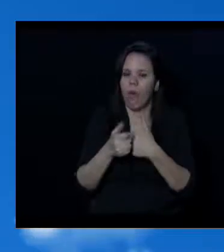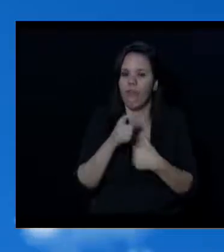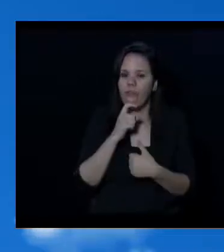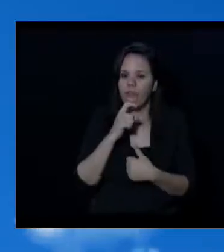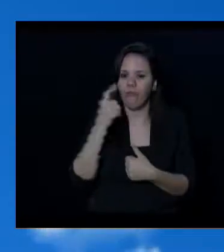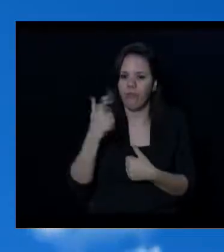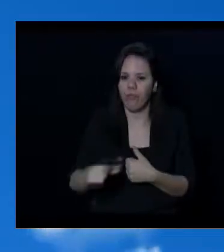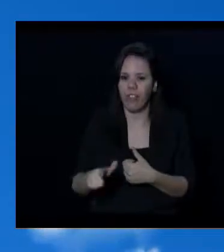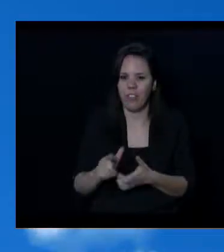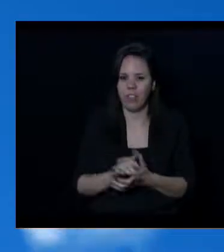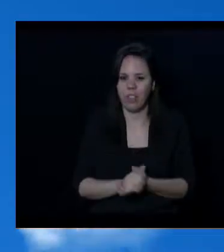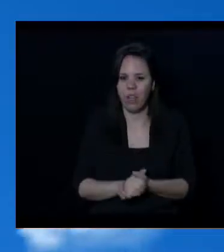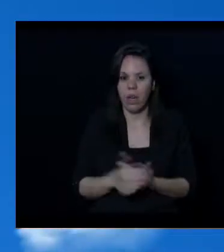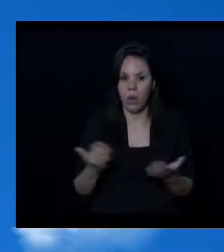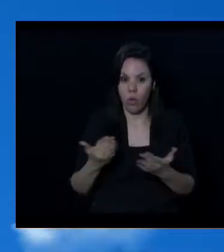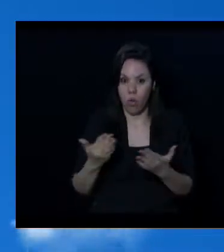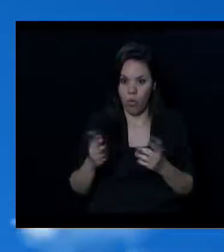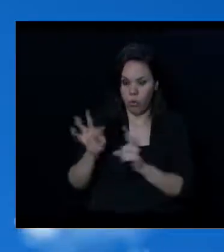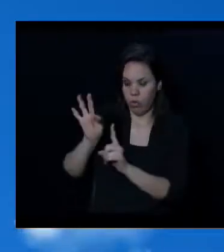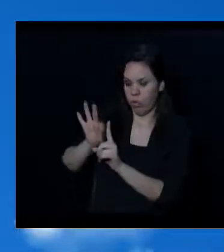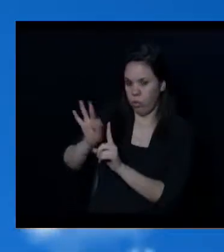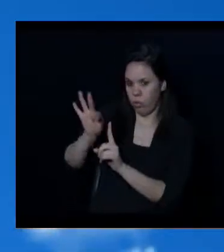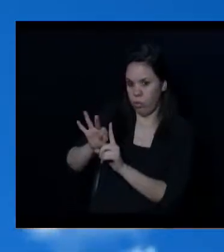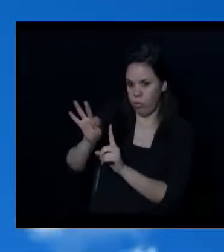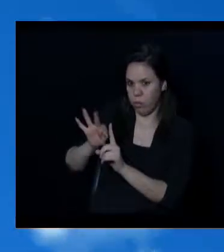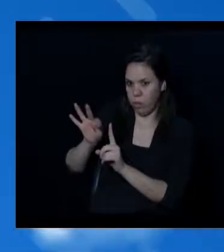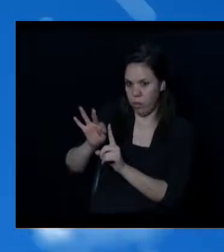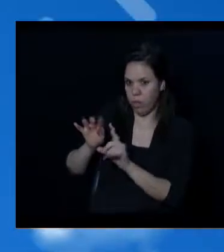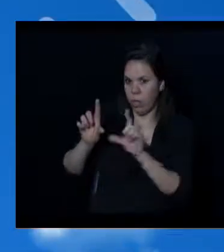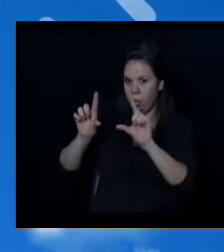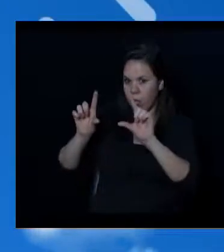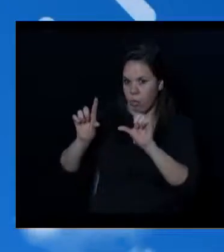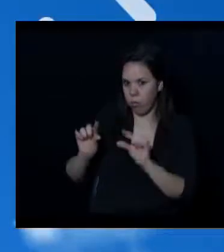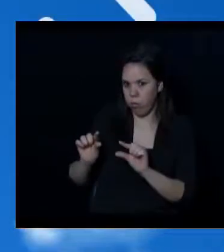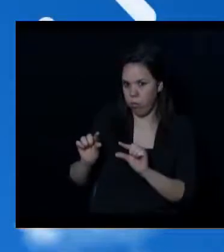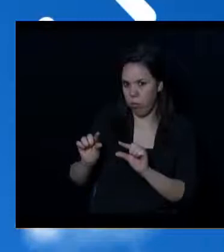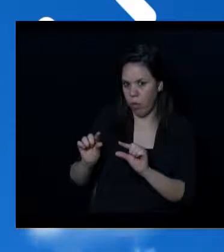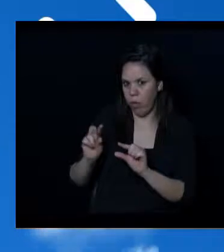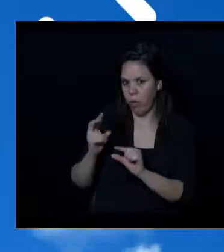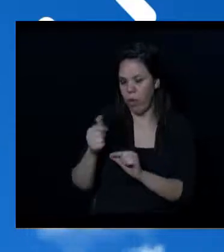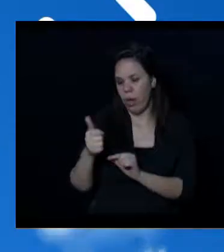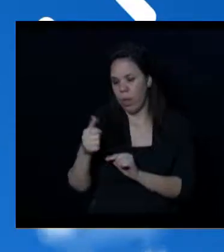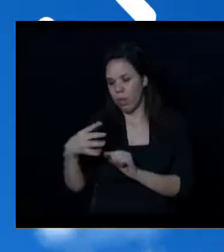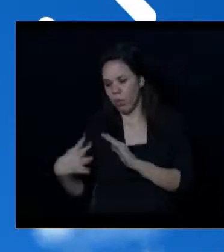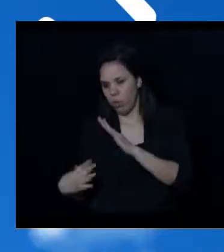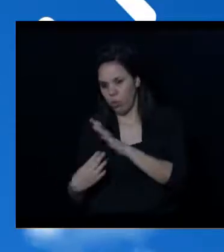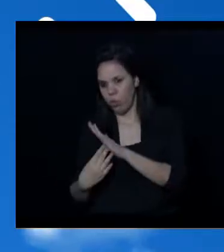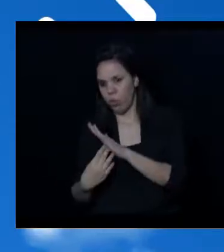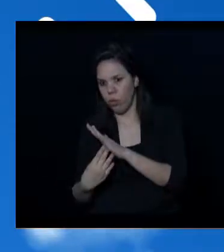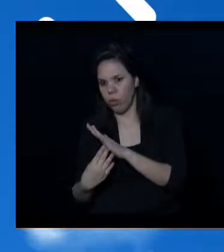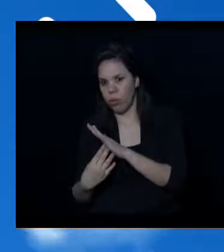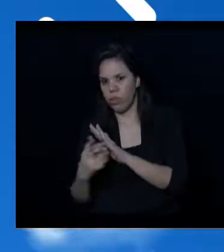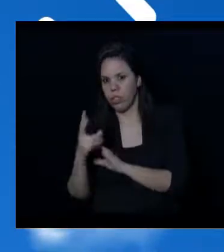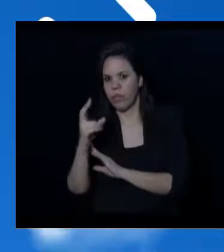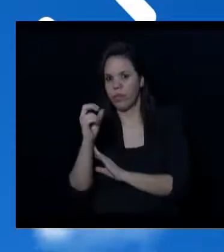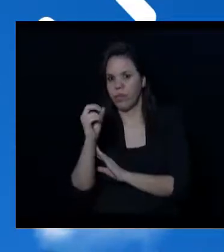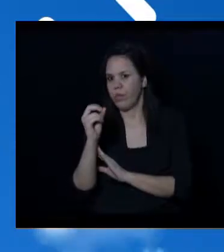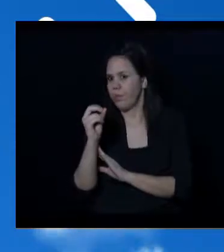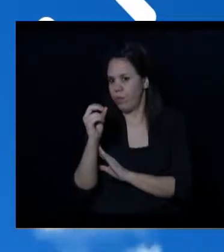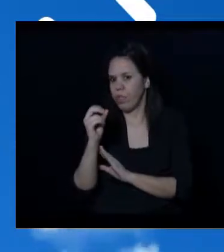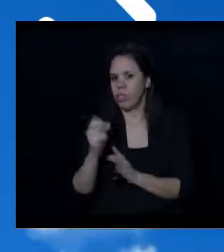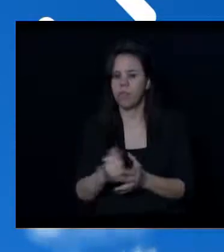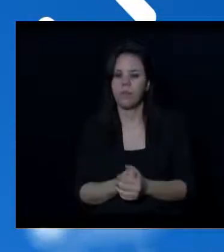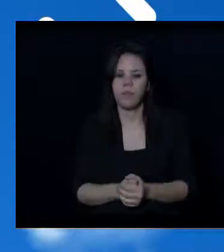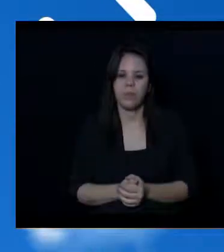Em relação a hoje, a temperatura sofre uma queda, hein? Mínima de 14 e a máxima não passa